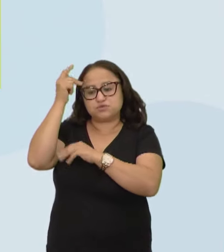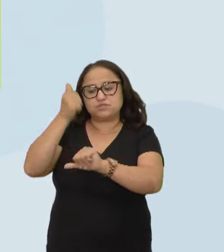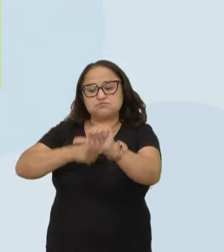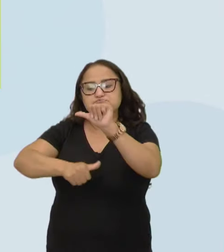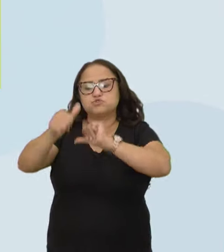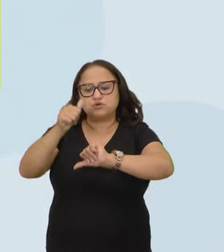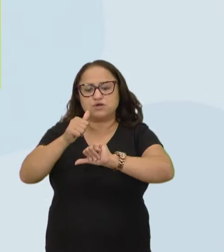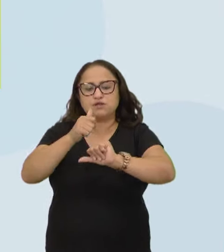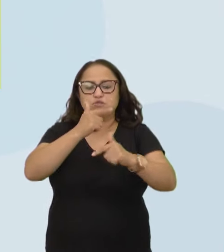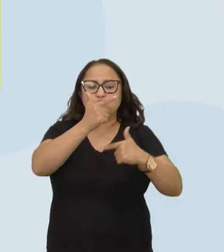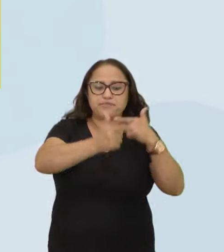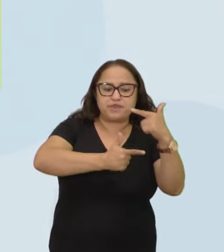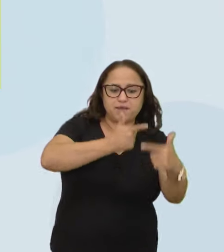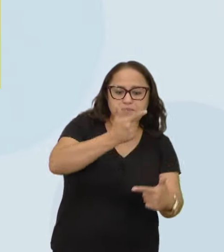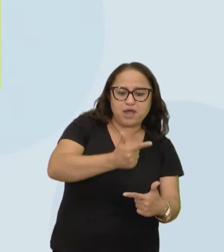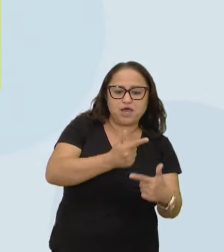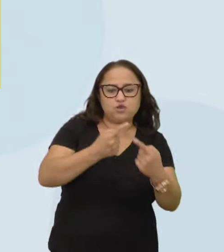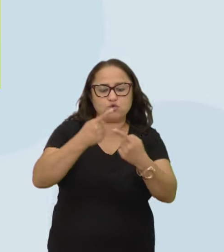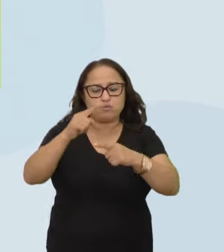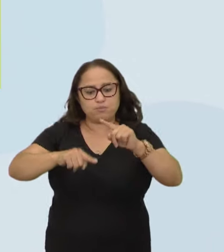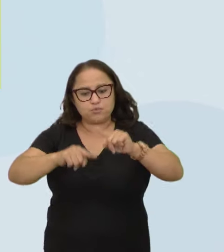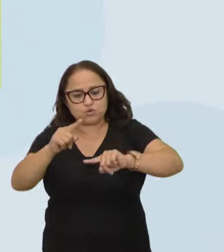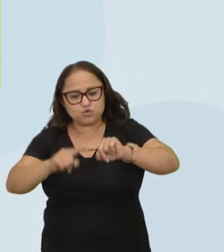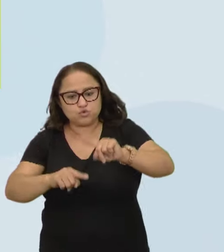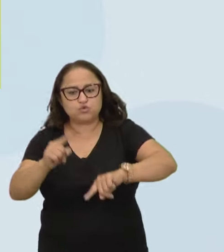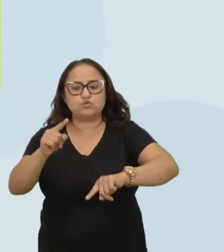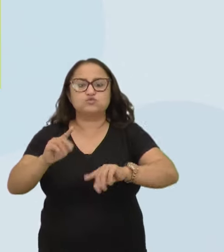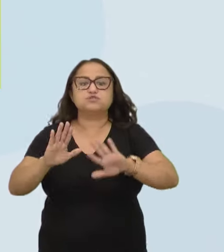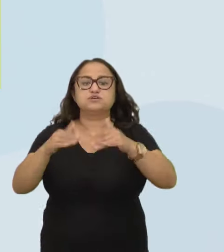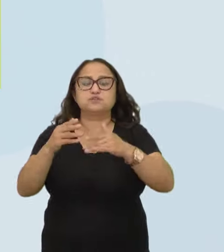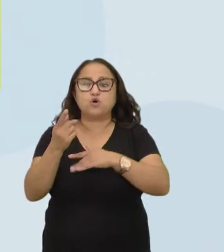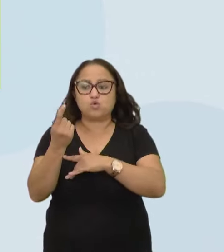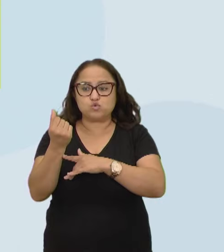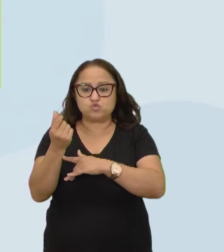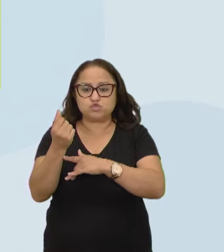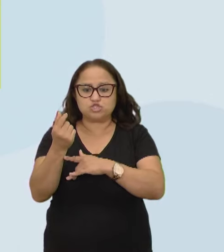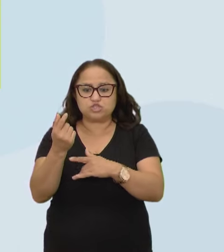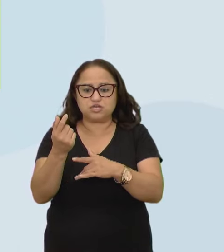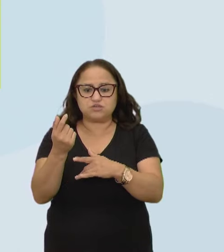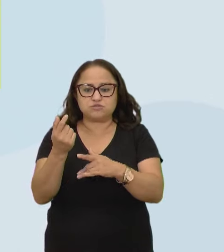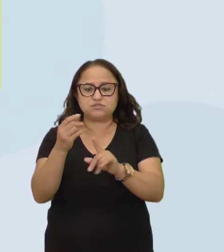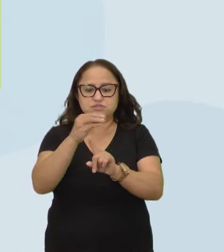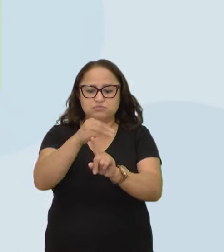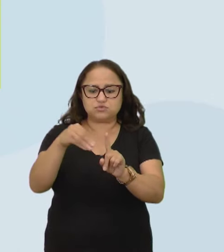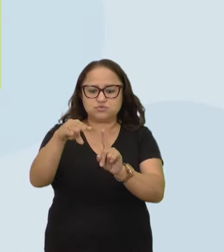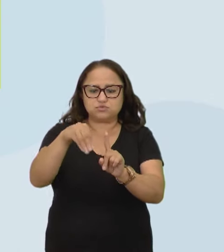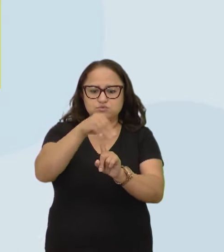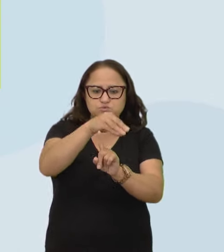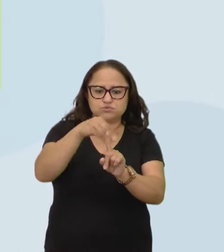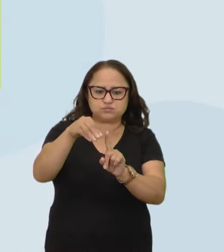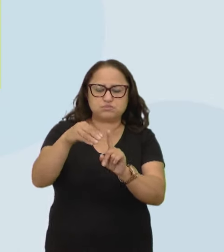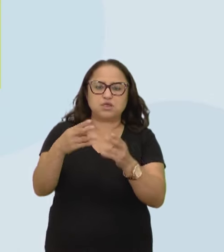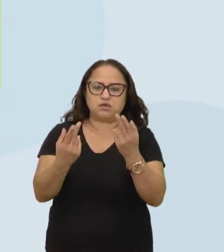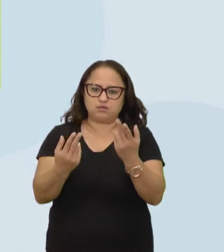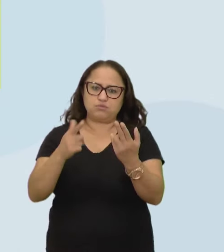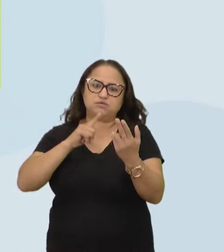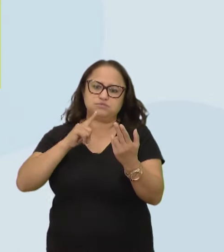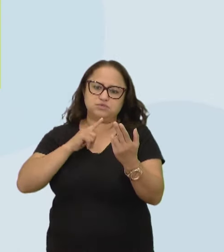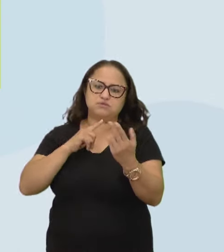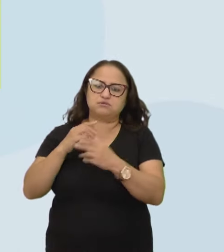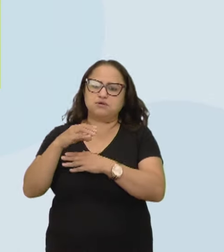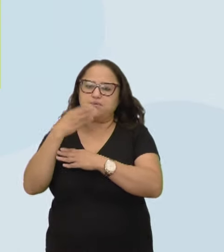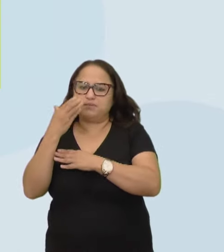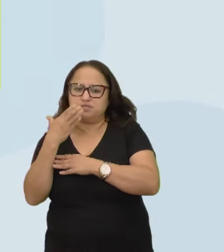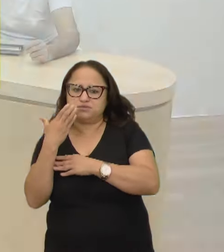e serviços. E a moeda aí mediando todas essas relações para não ficar esse caos aqui que a gente exemplificou com a maçã e as